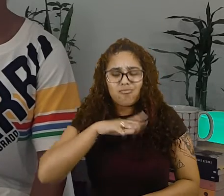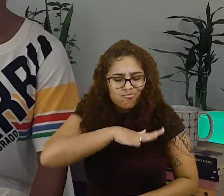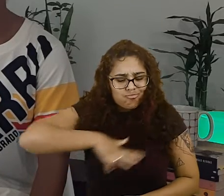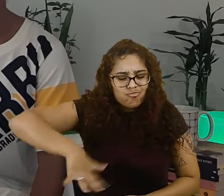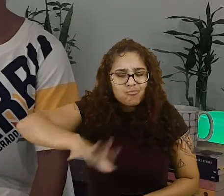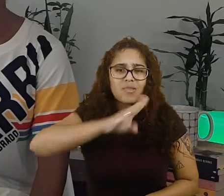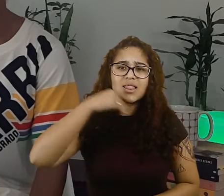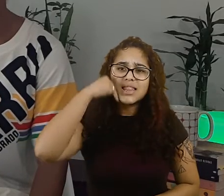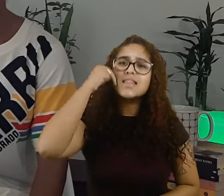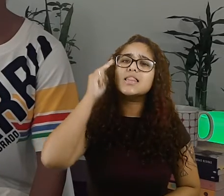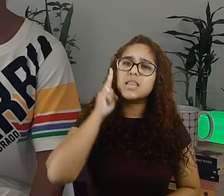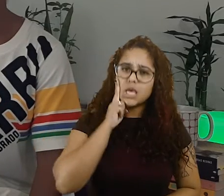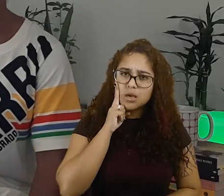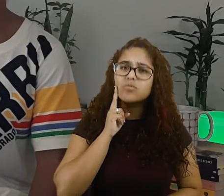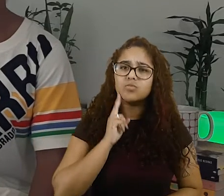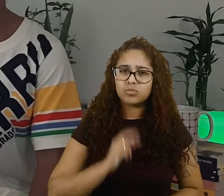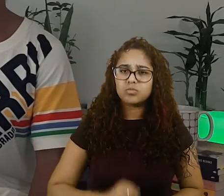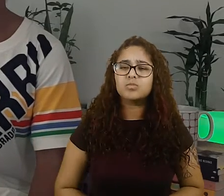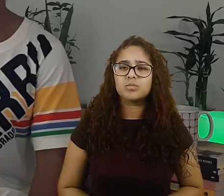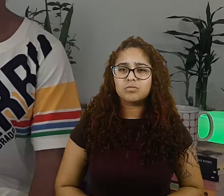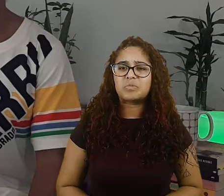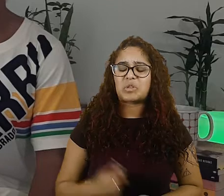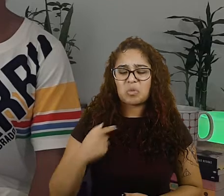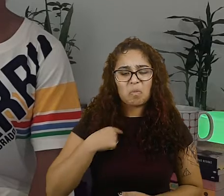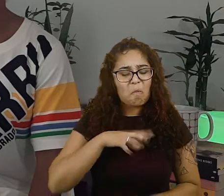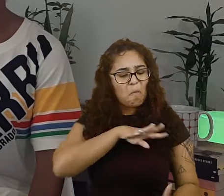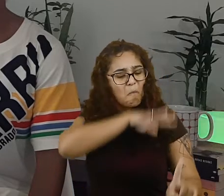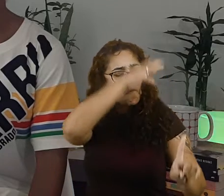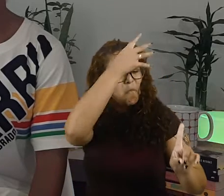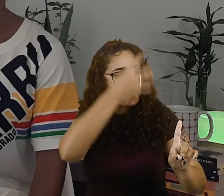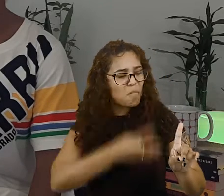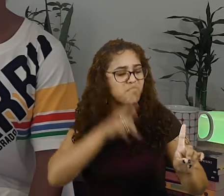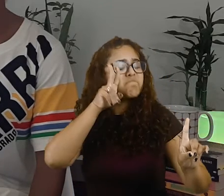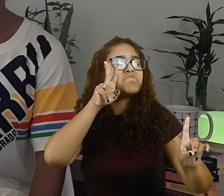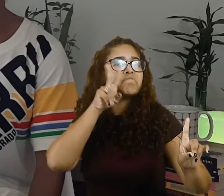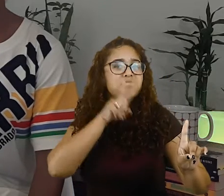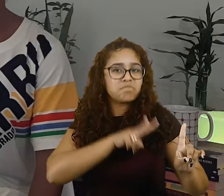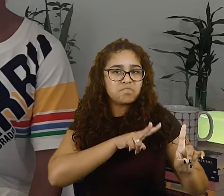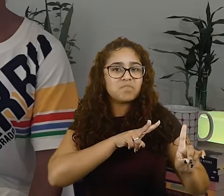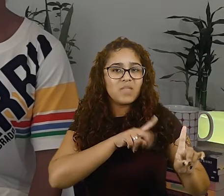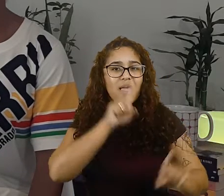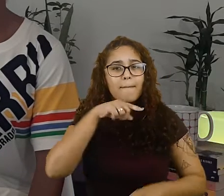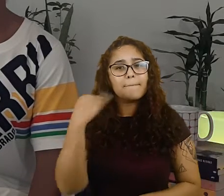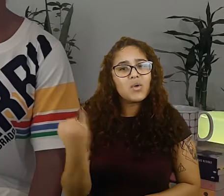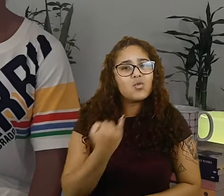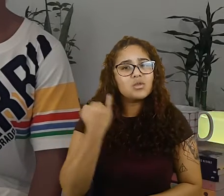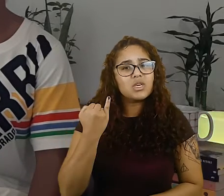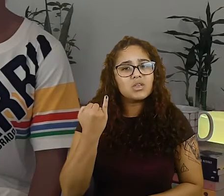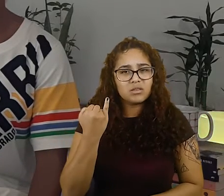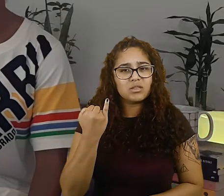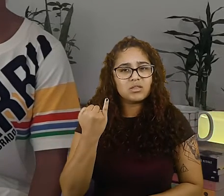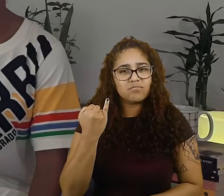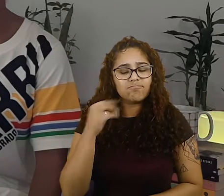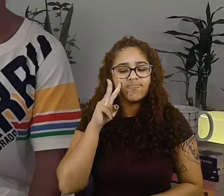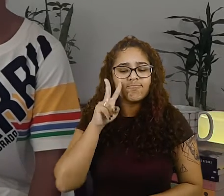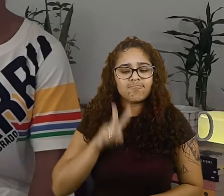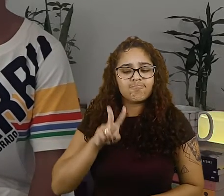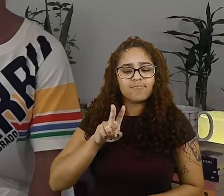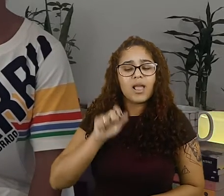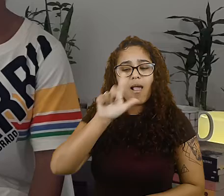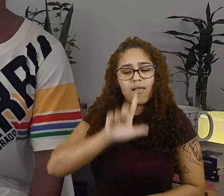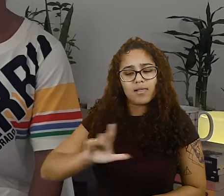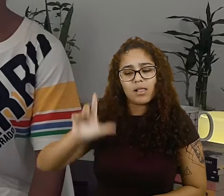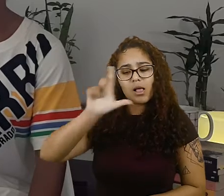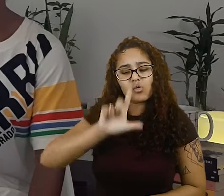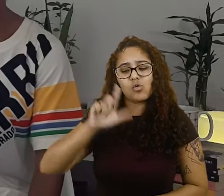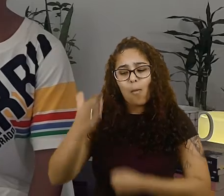um chão muito negro. E para honrar esse olhar, é importante pensar na